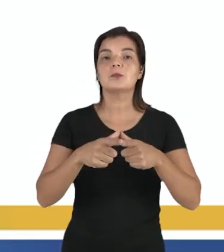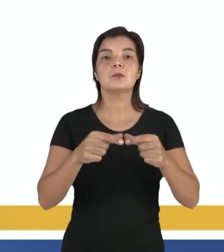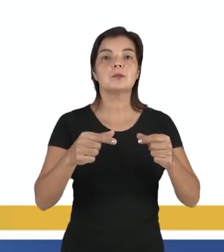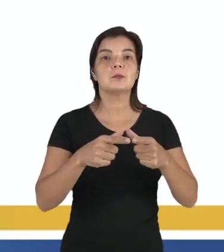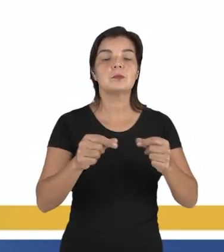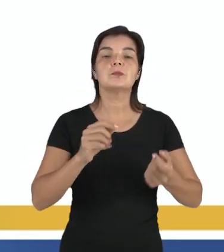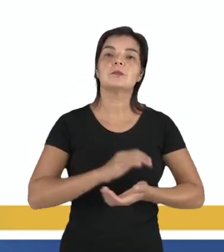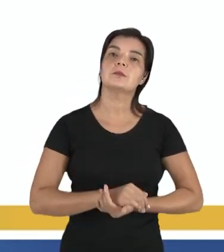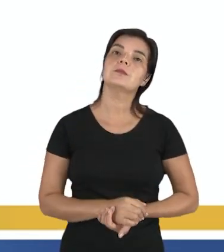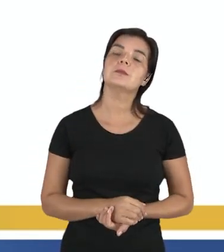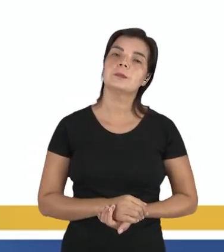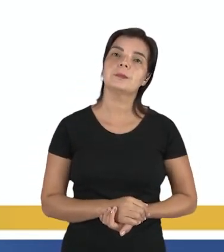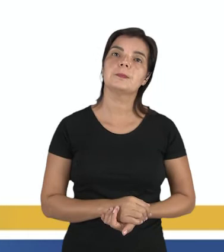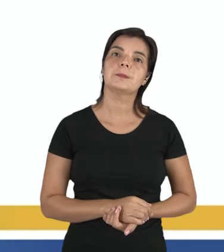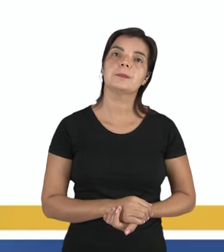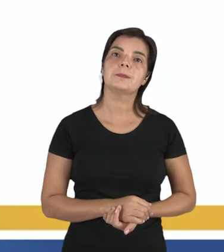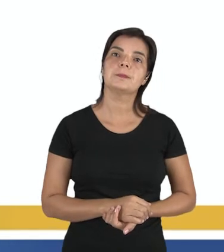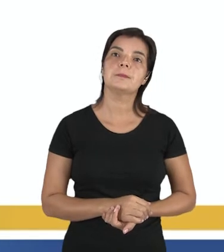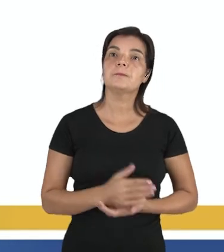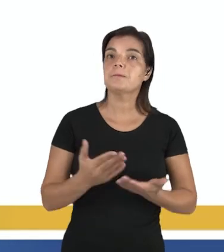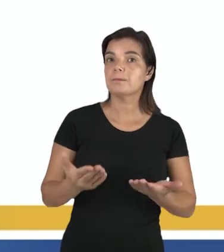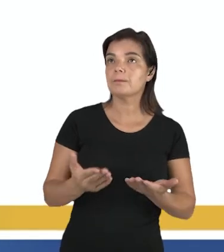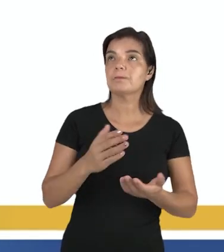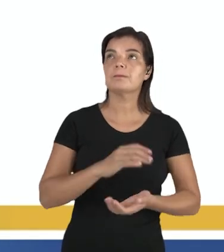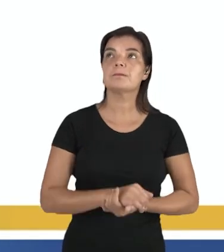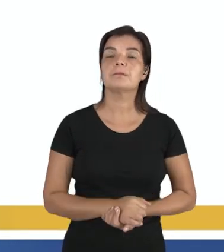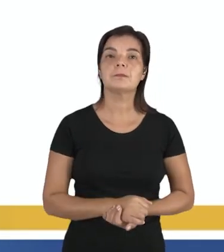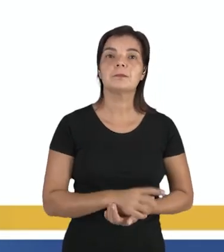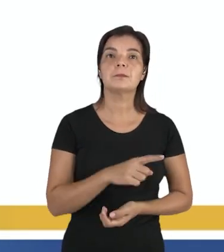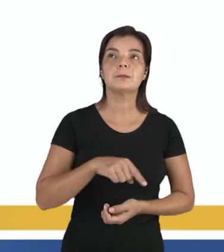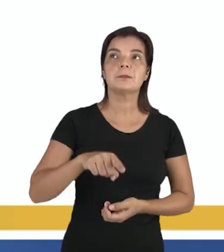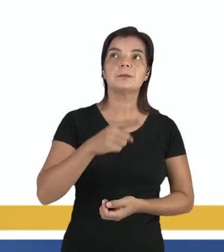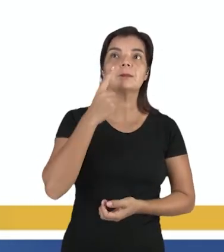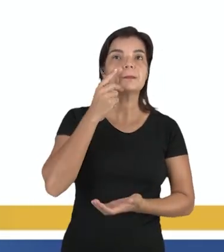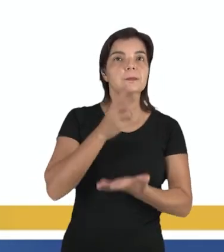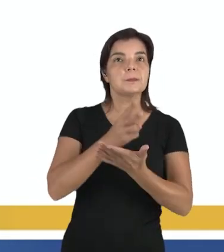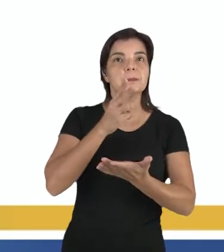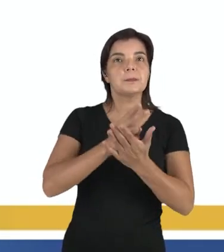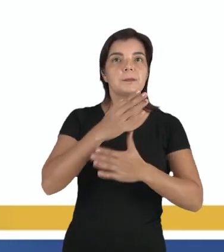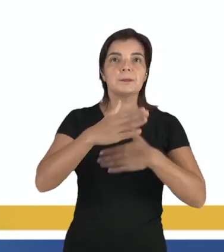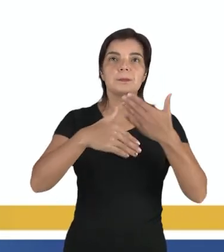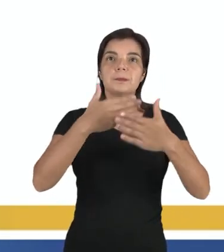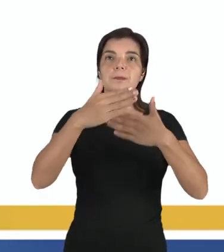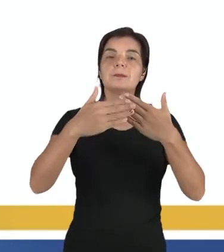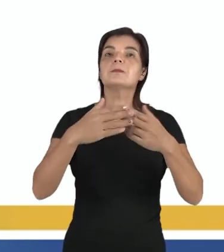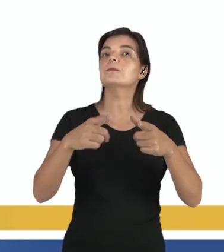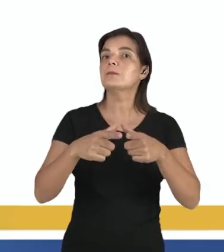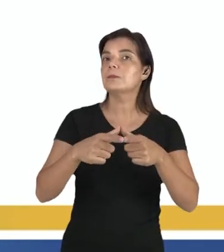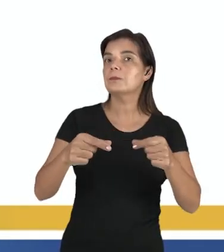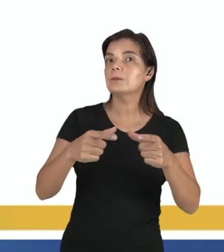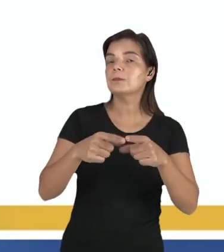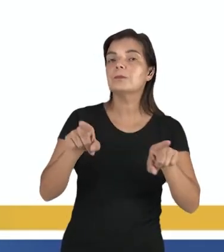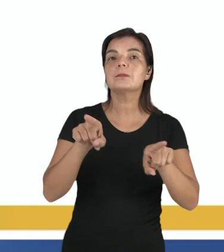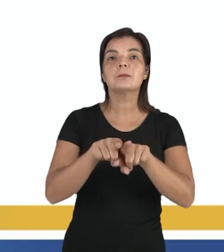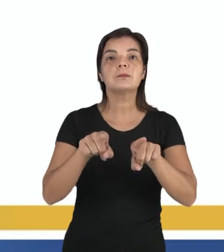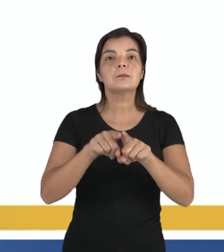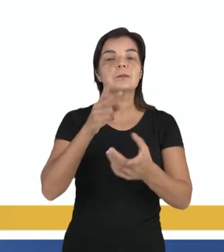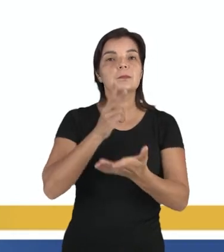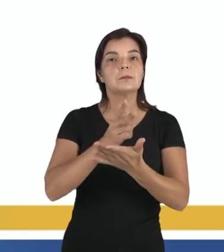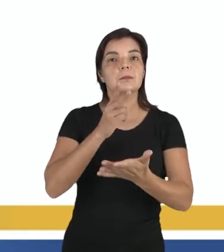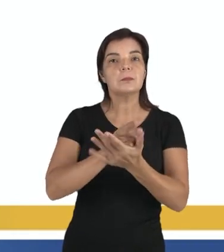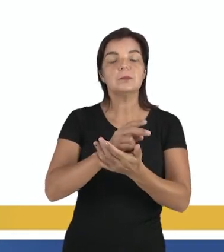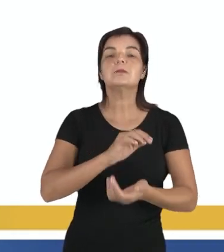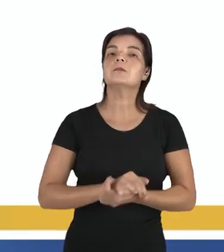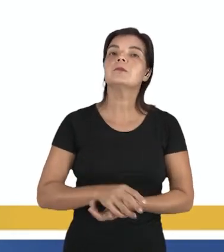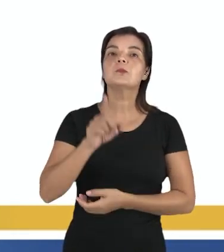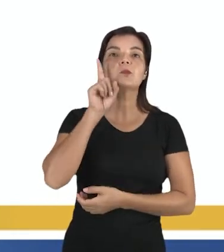grupos industrializados japoneses. Então, quando nós falamos sempre de desenvolvimento do Japão, sempre vai ter uma mãozinha